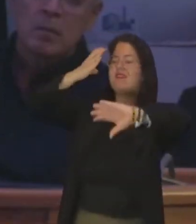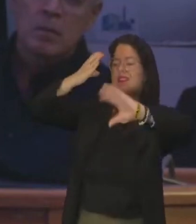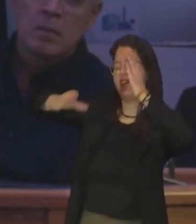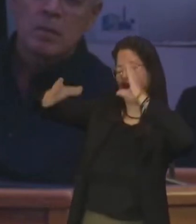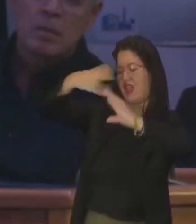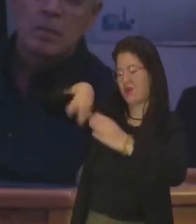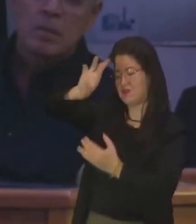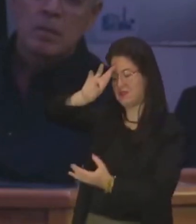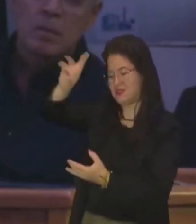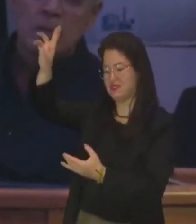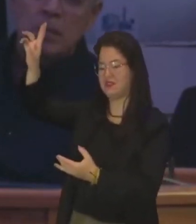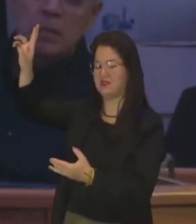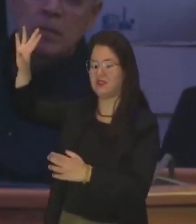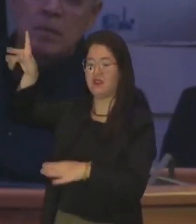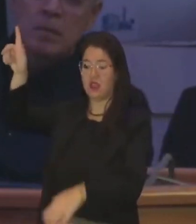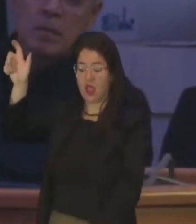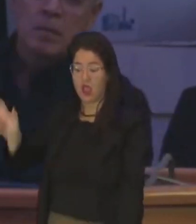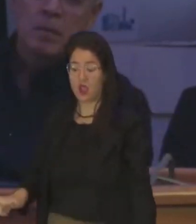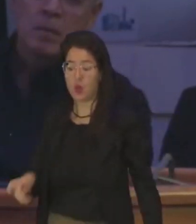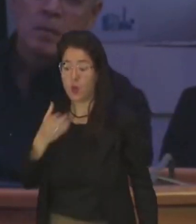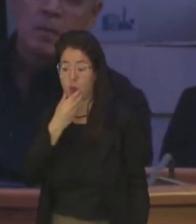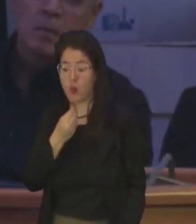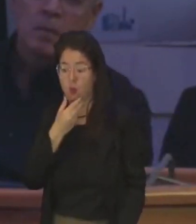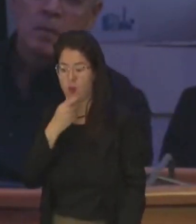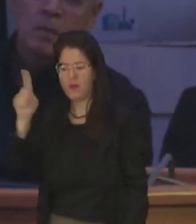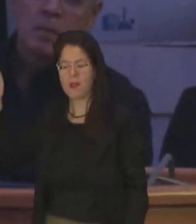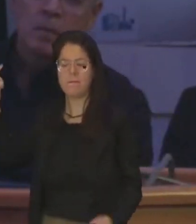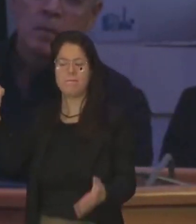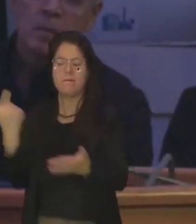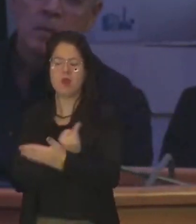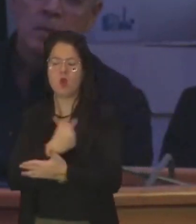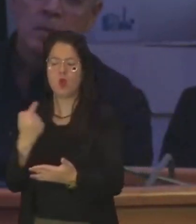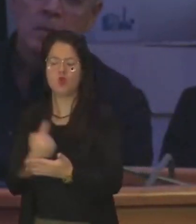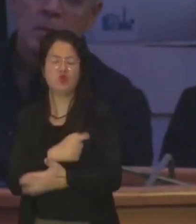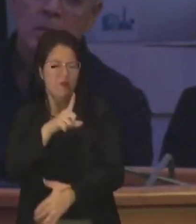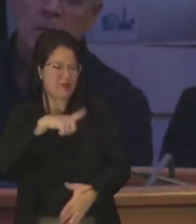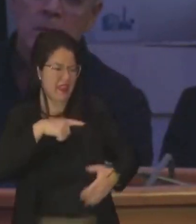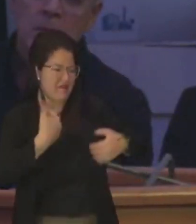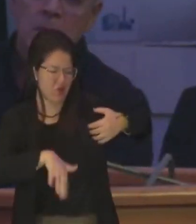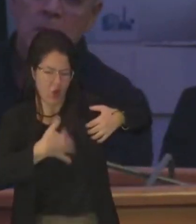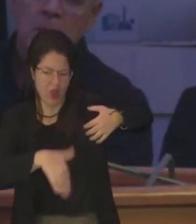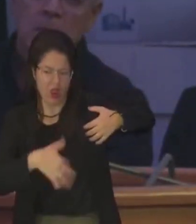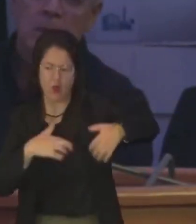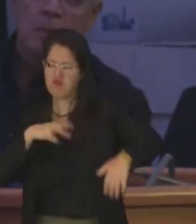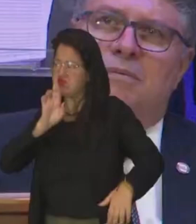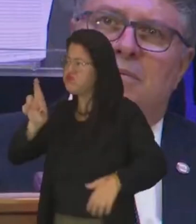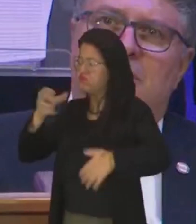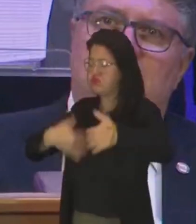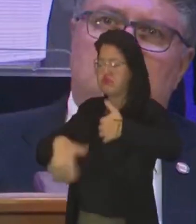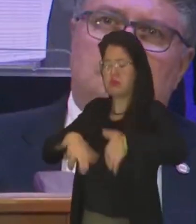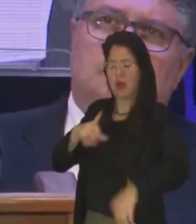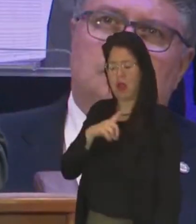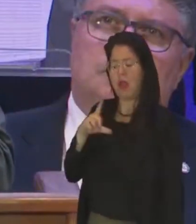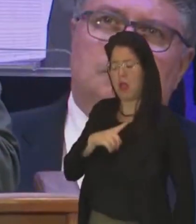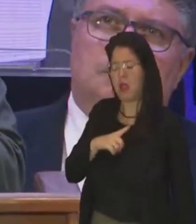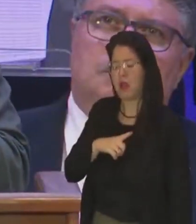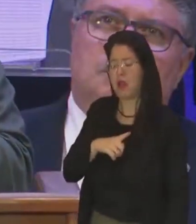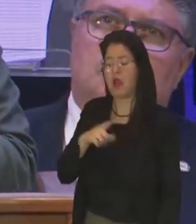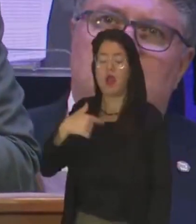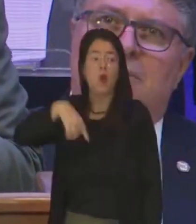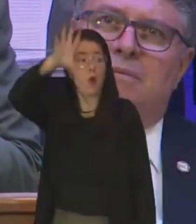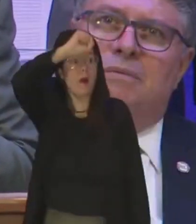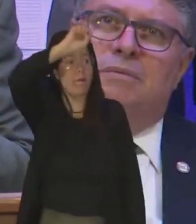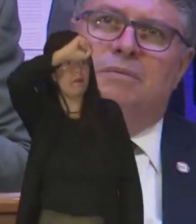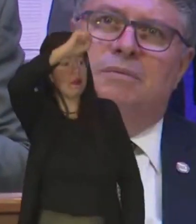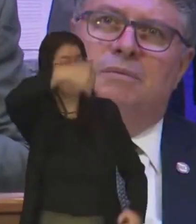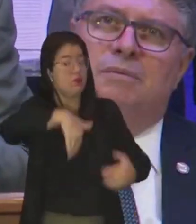Senhor. E aquele rapaz, ele perguntou se eu estava com violão no carro. Eu falei, eu tô. Ele falou, eu estou aprendendo a